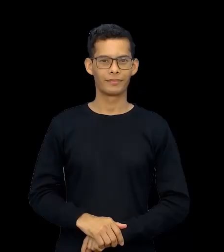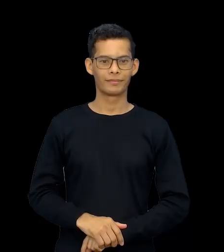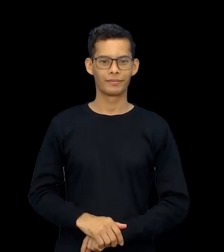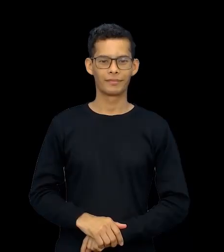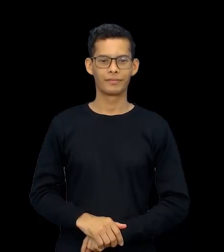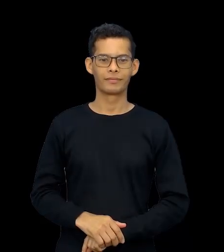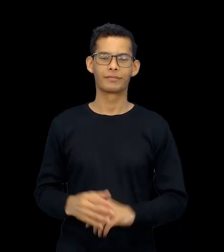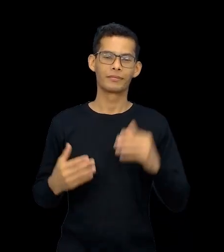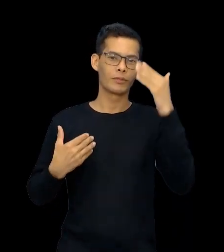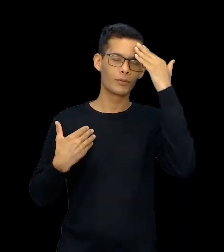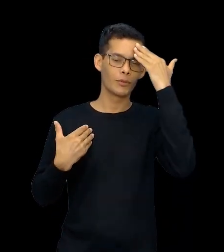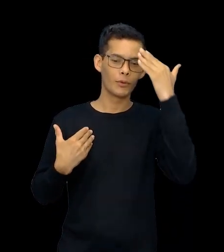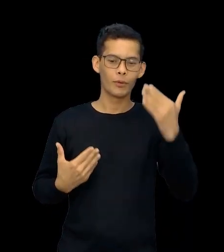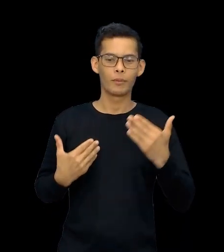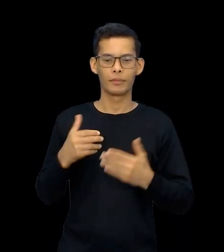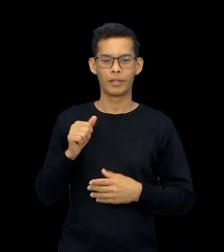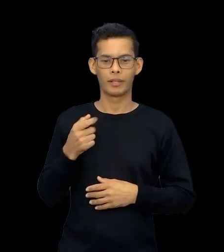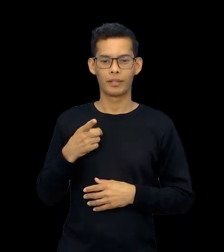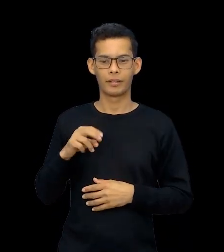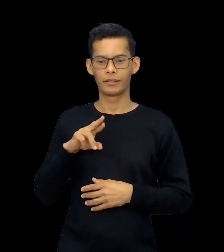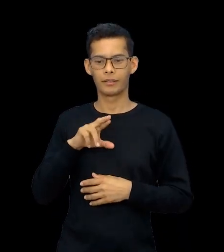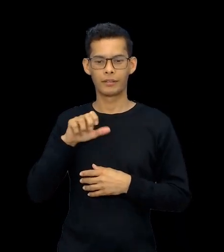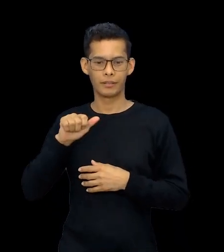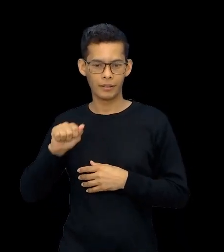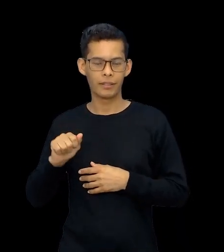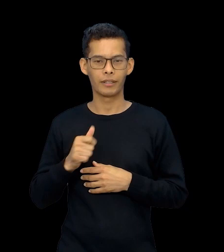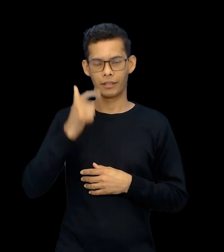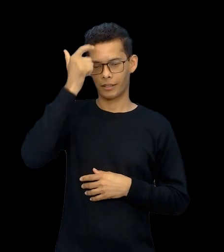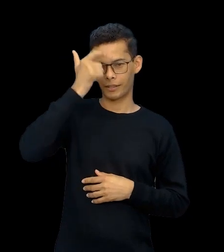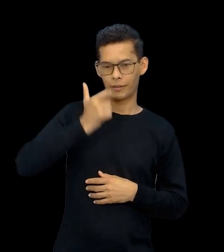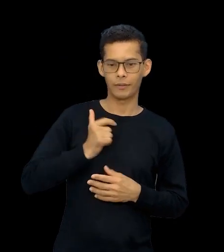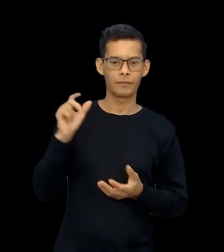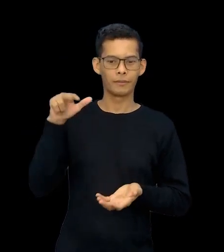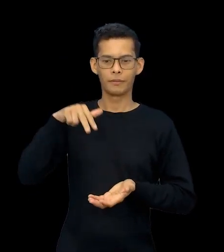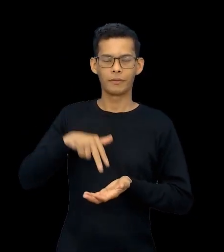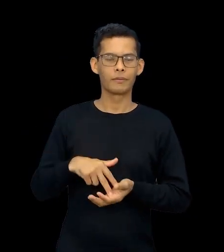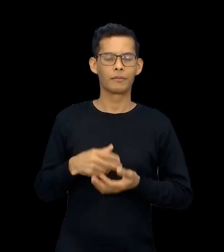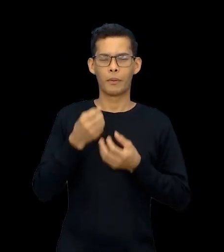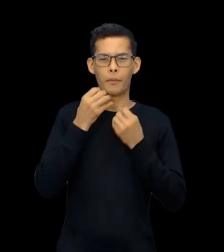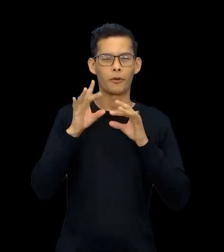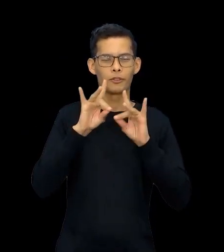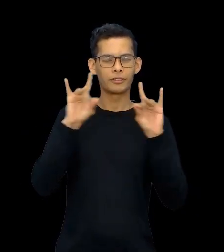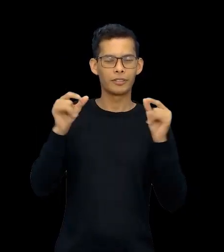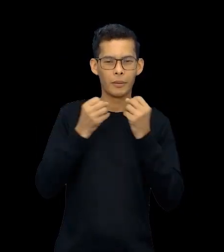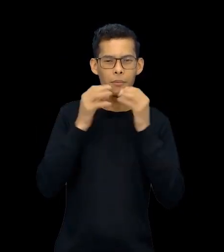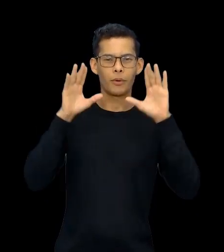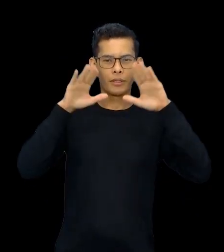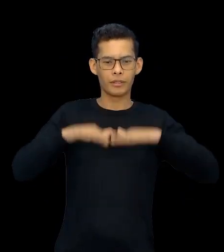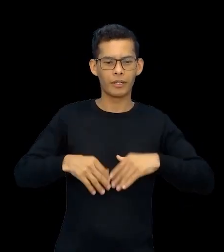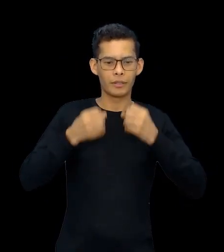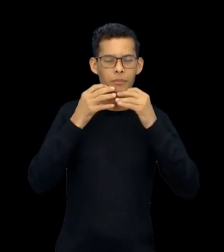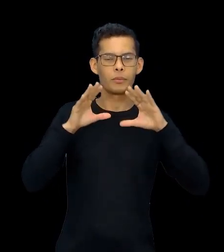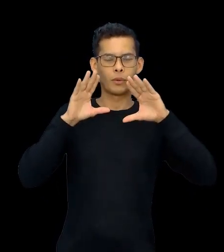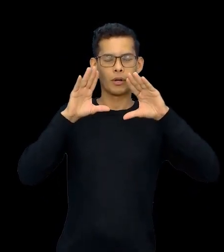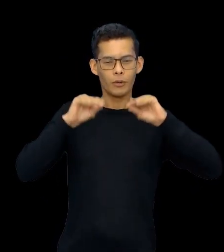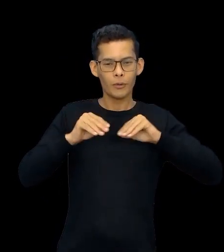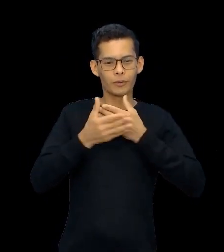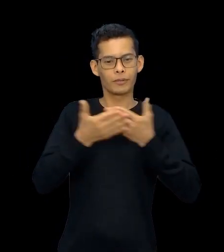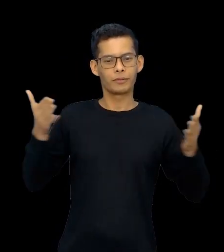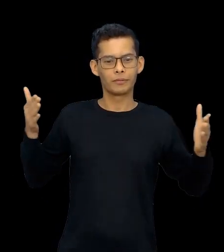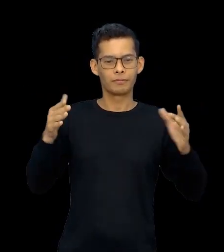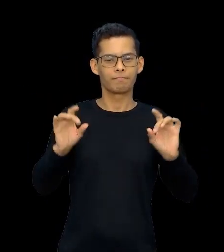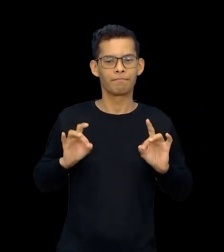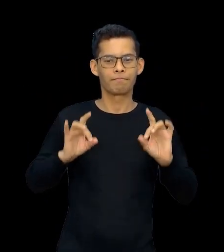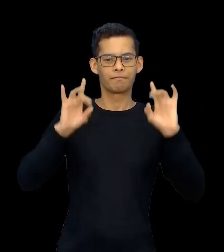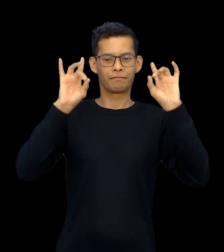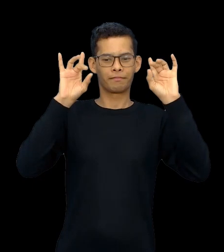Muito obrigada, Andréia. Olha, bom dia, boa tarde, boa noite. Saudações